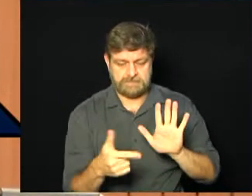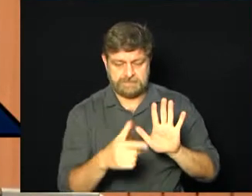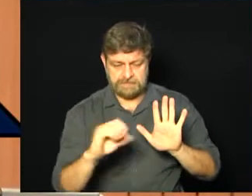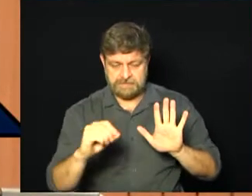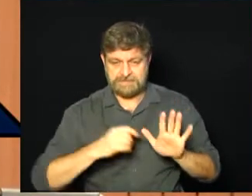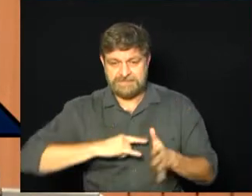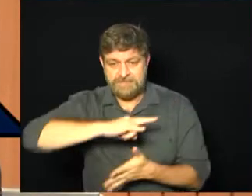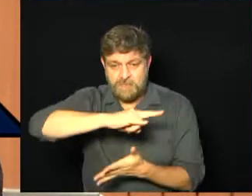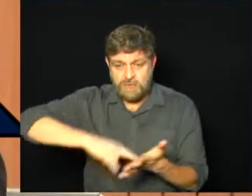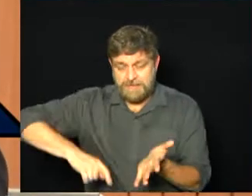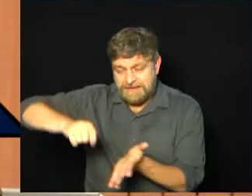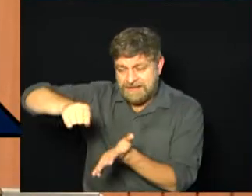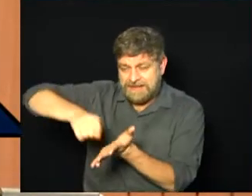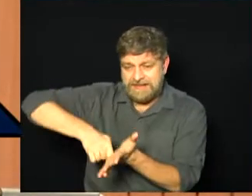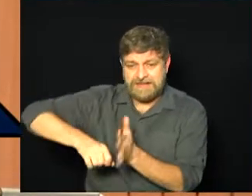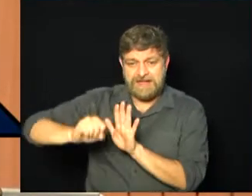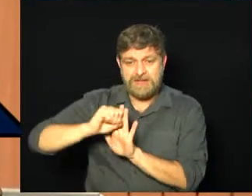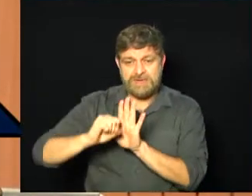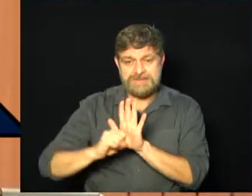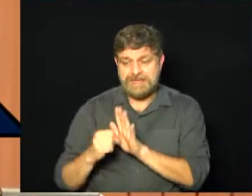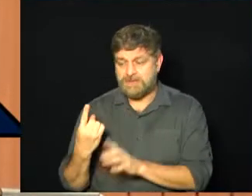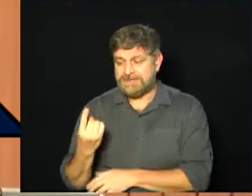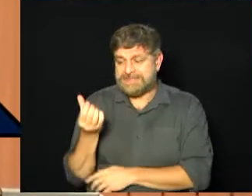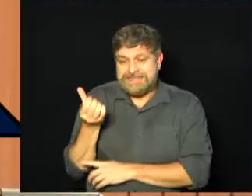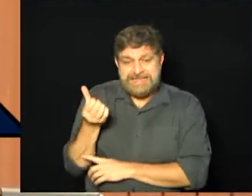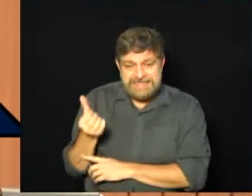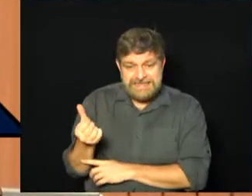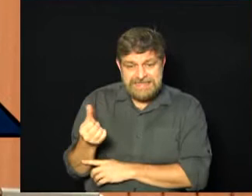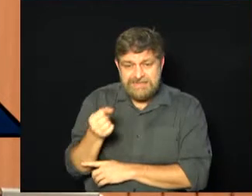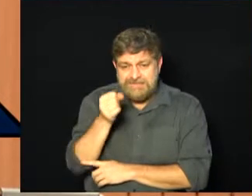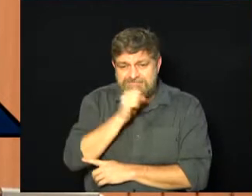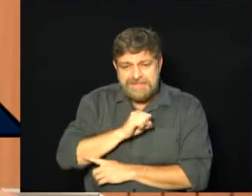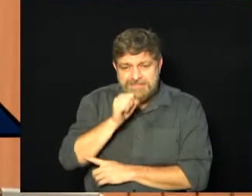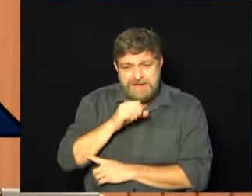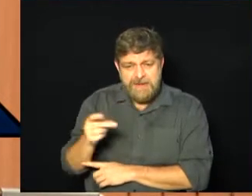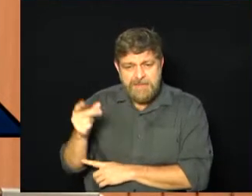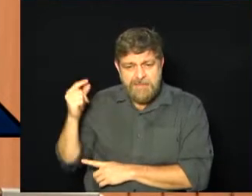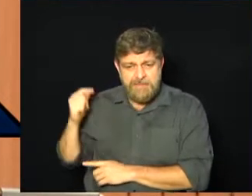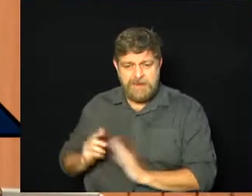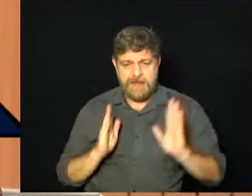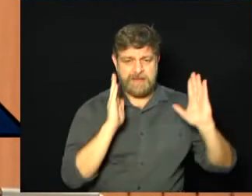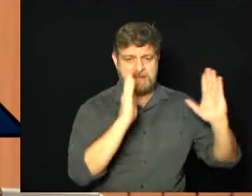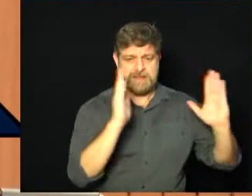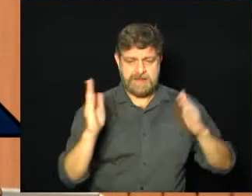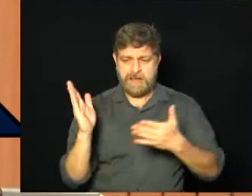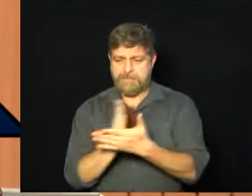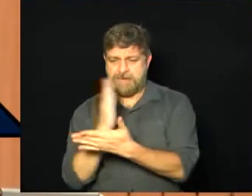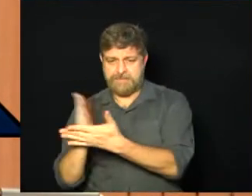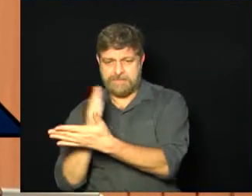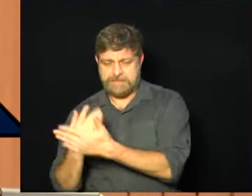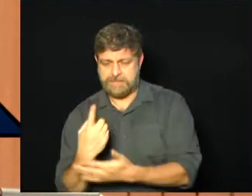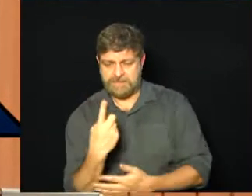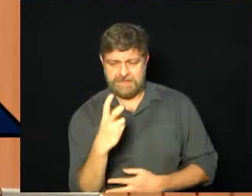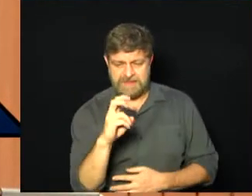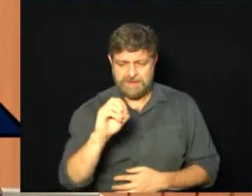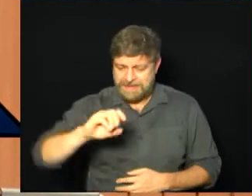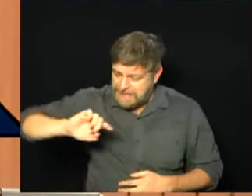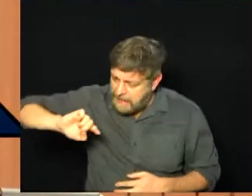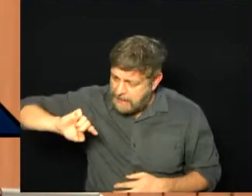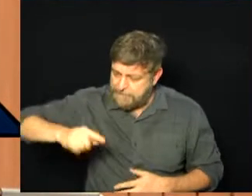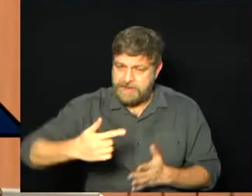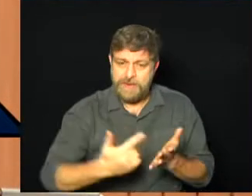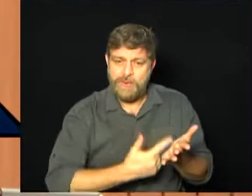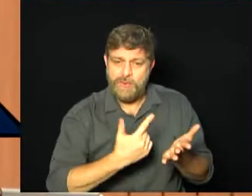documentos datados a partir do século XVI. Conta com uma biblioteca de 150 mil volumes, muitos